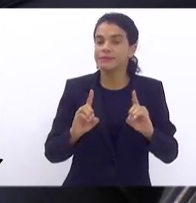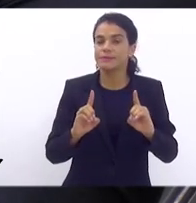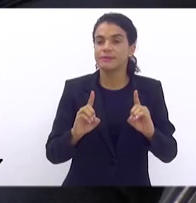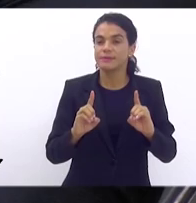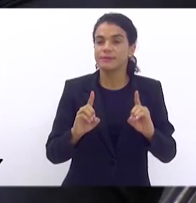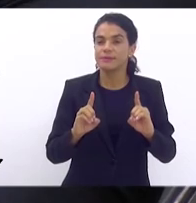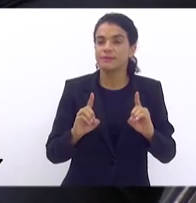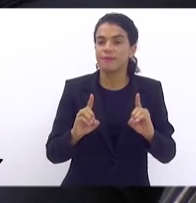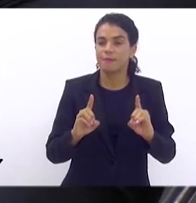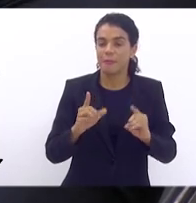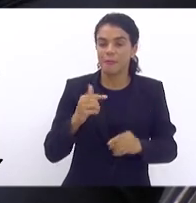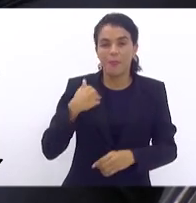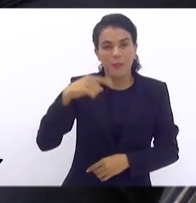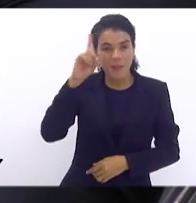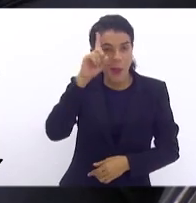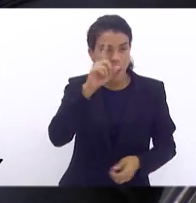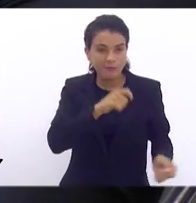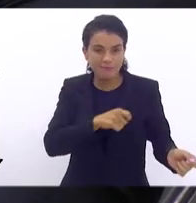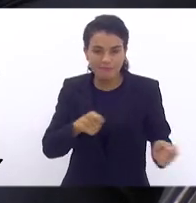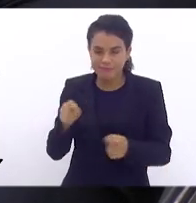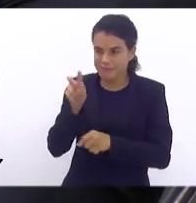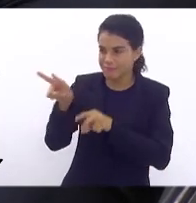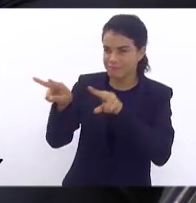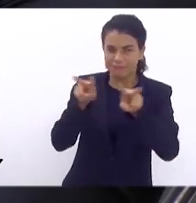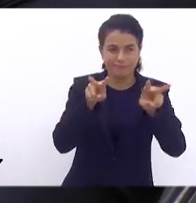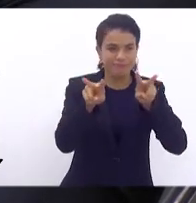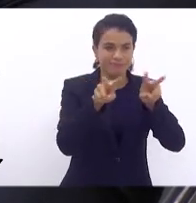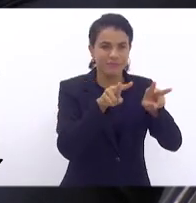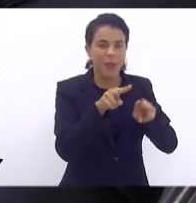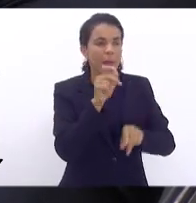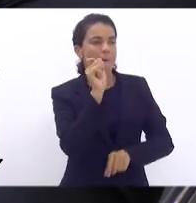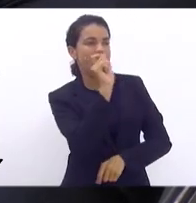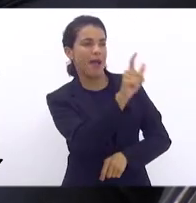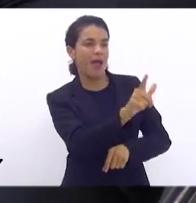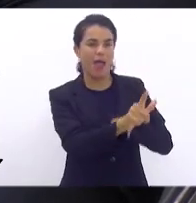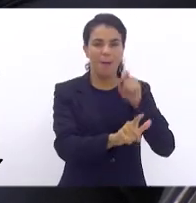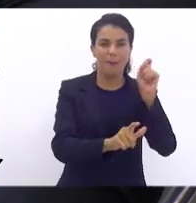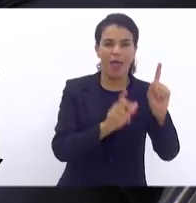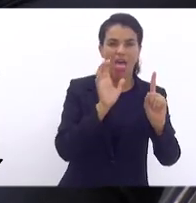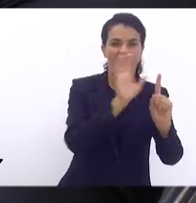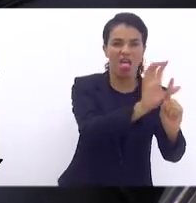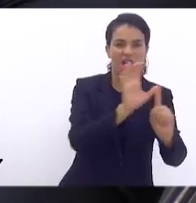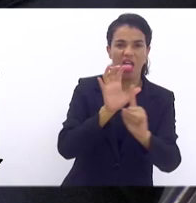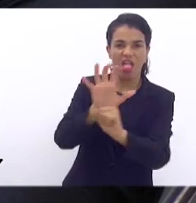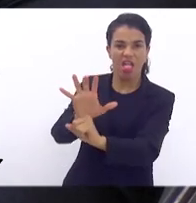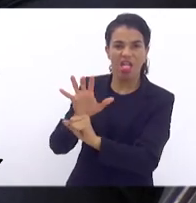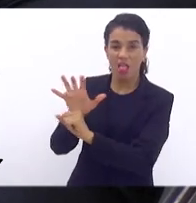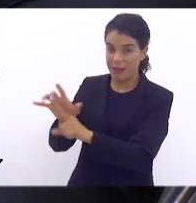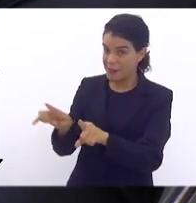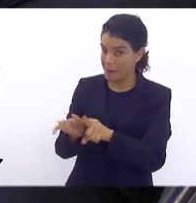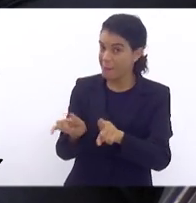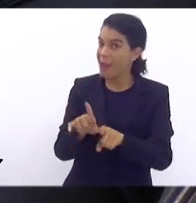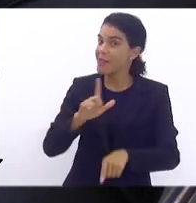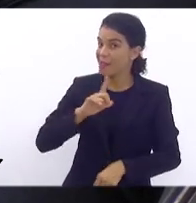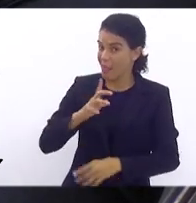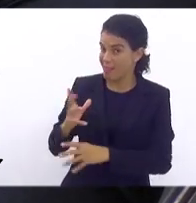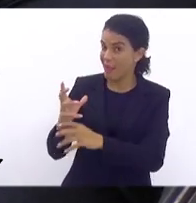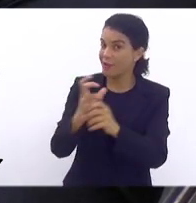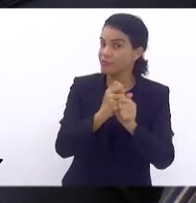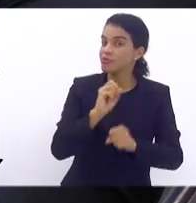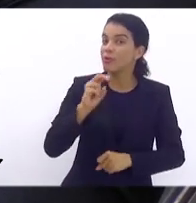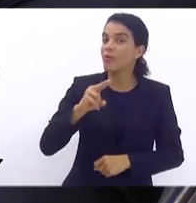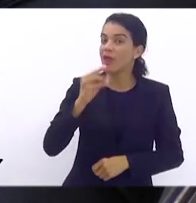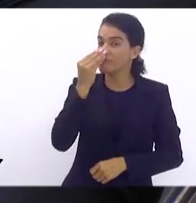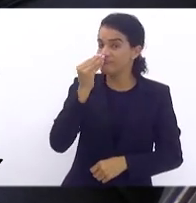é no nosso cotidiano a gente vê que muitas ameaças e um detalhe A gente tem dados sobre descumprimento de medida protetiva